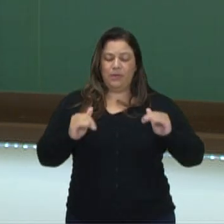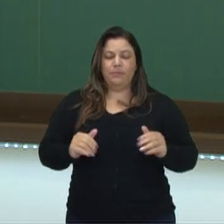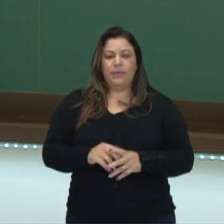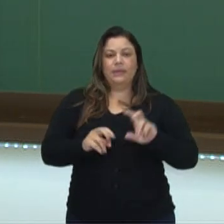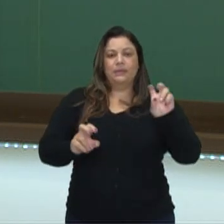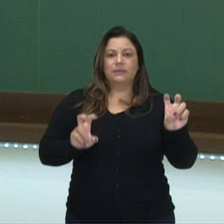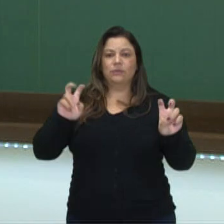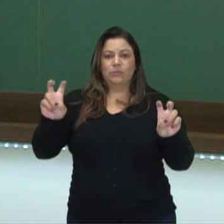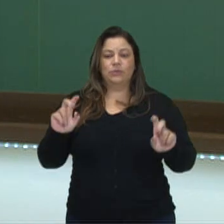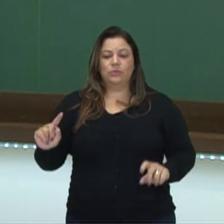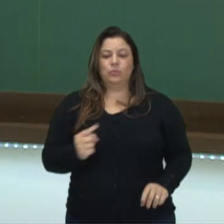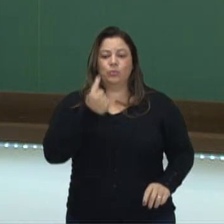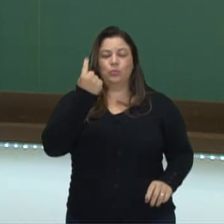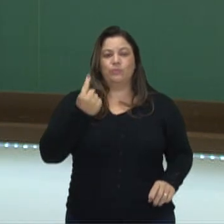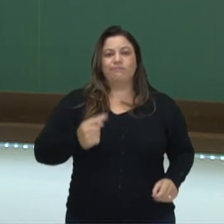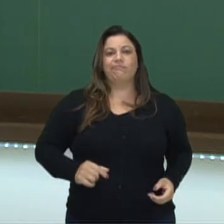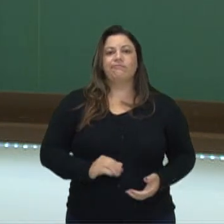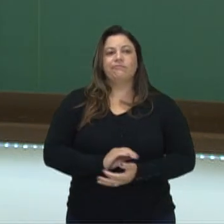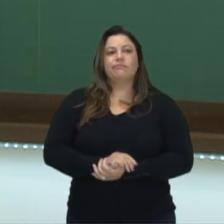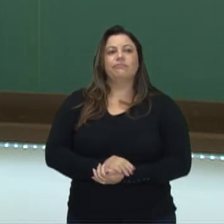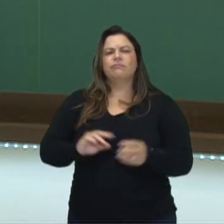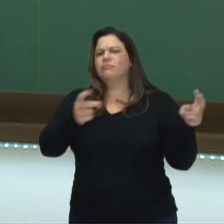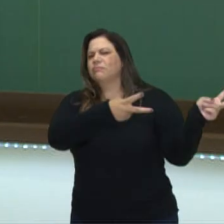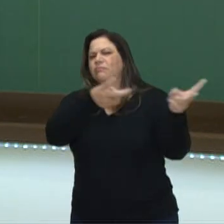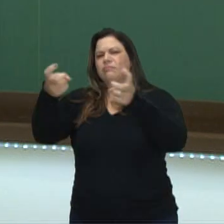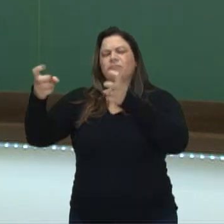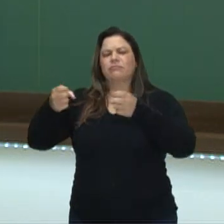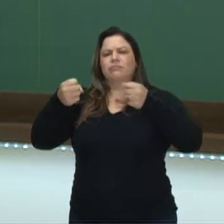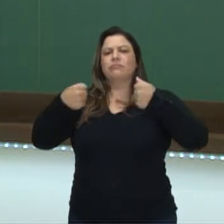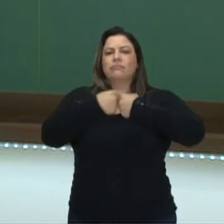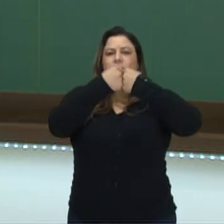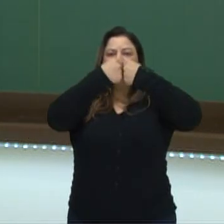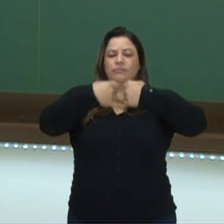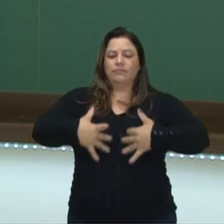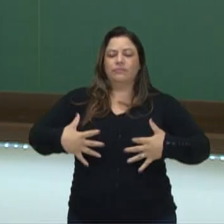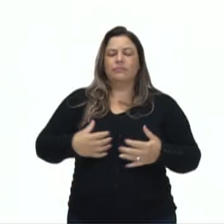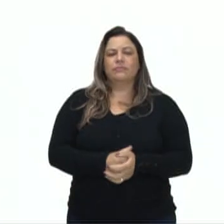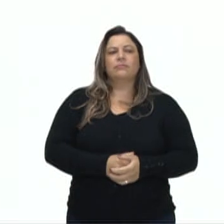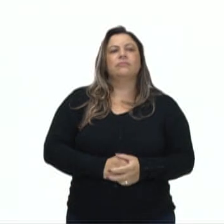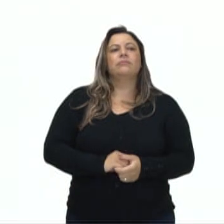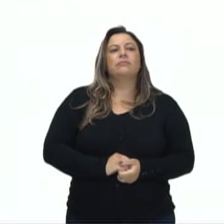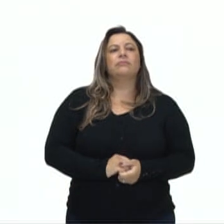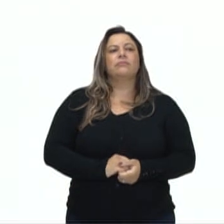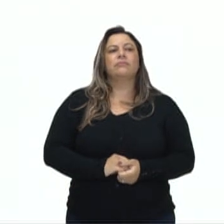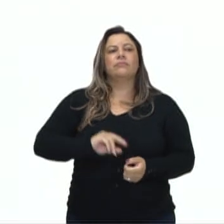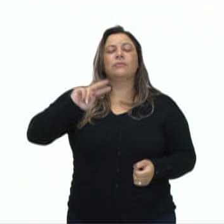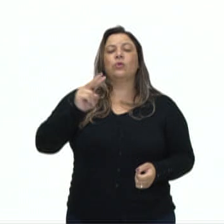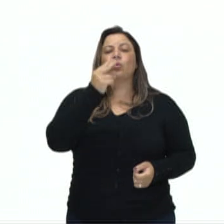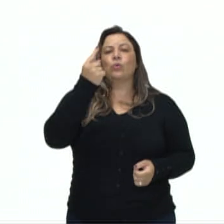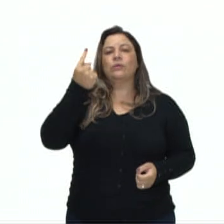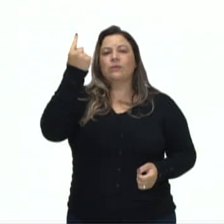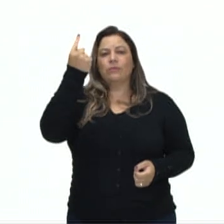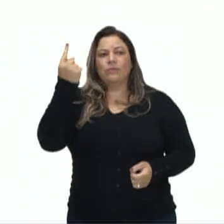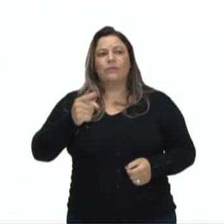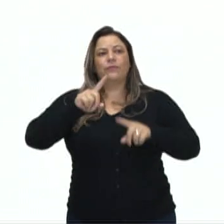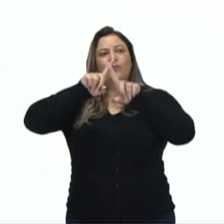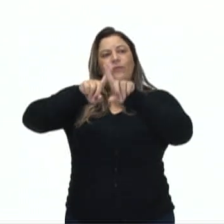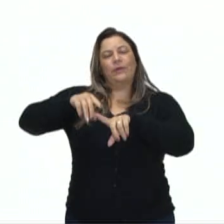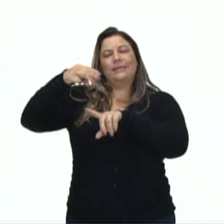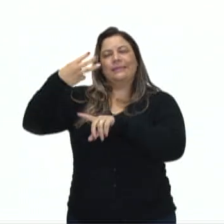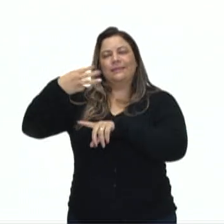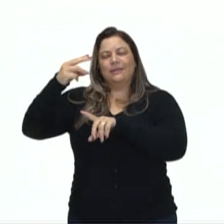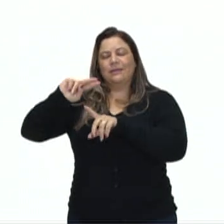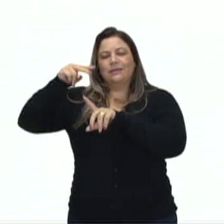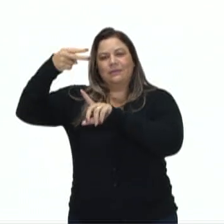E 5 por 5, 1. Olhando para a fatoração, você tem o quê? 2 elevado a 1 vezes 3 ao quadrado vezes 5 ao